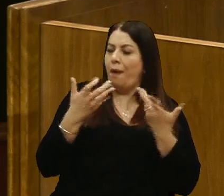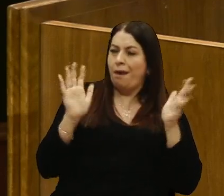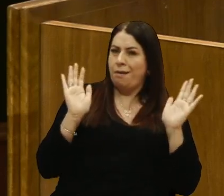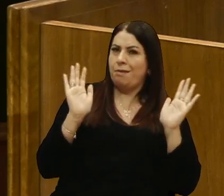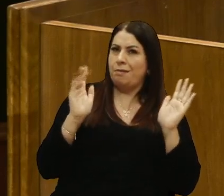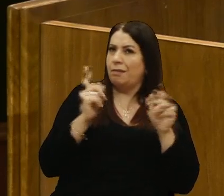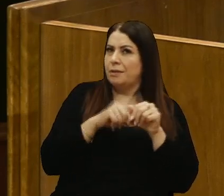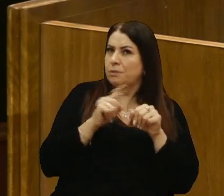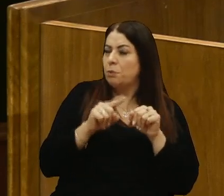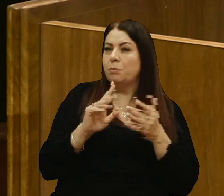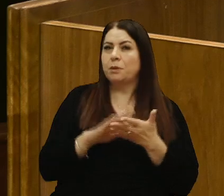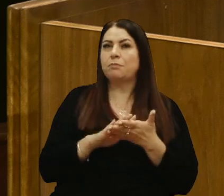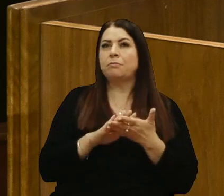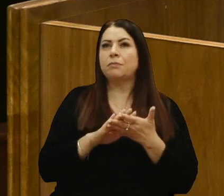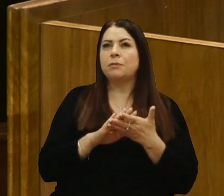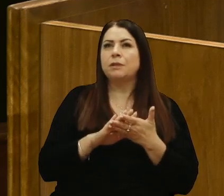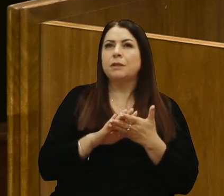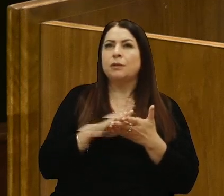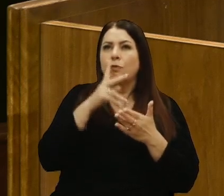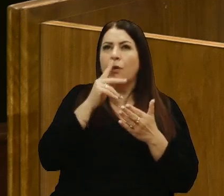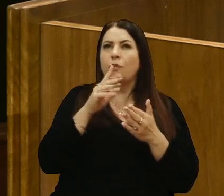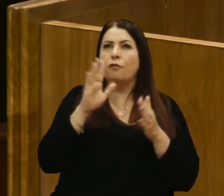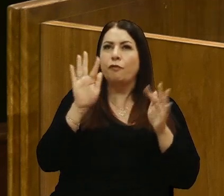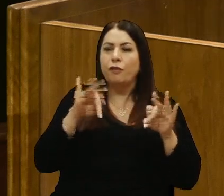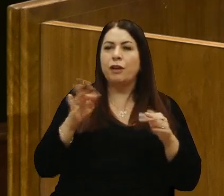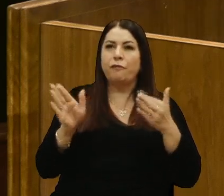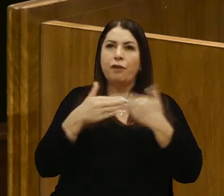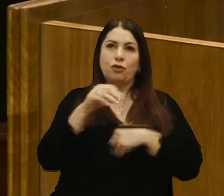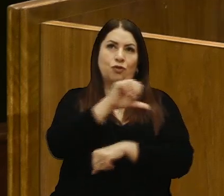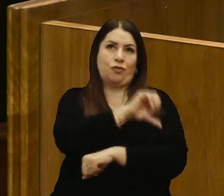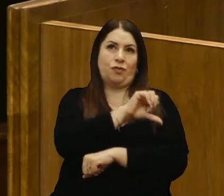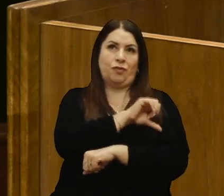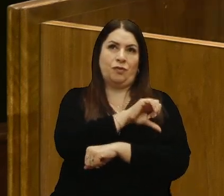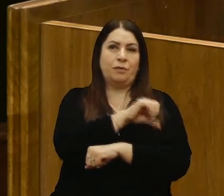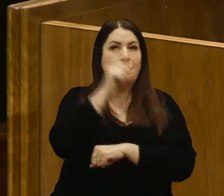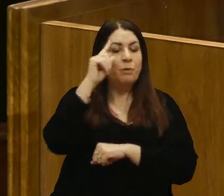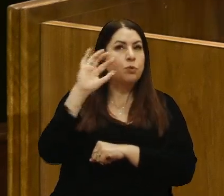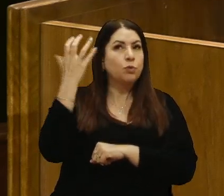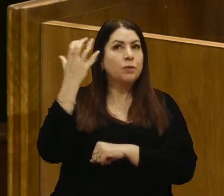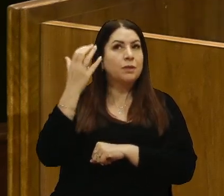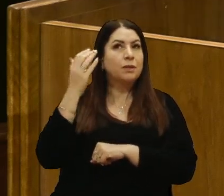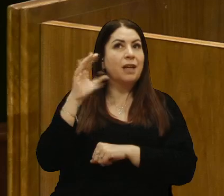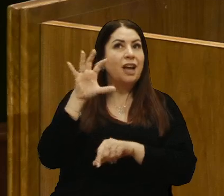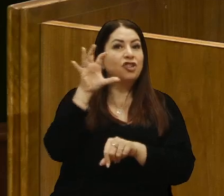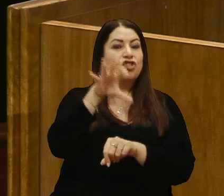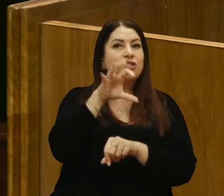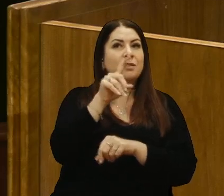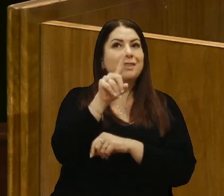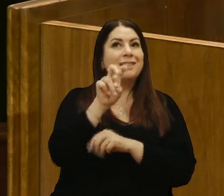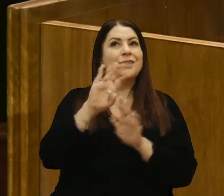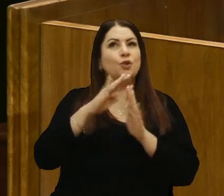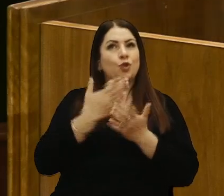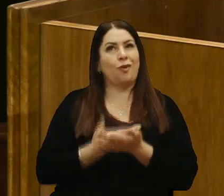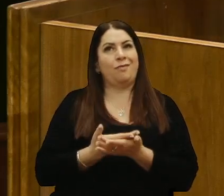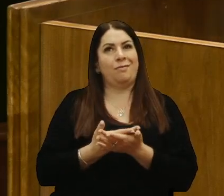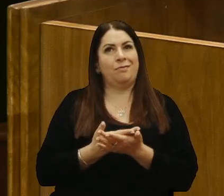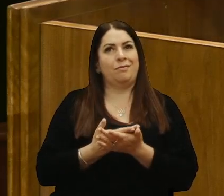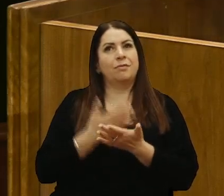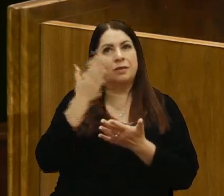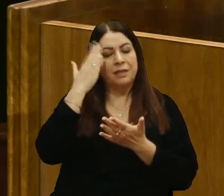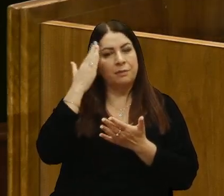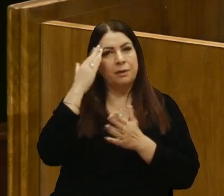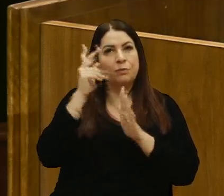nesse momento, se fechem os nonos anos, porque nós estamos falando de uma decisão que está atingindo, no momento, 15 escolas, mas nós sabemos